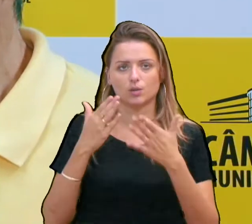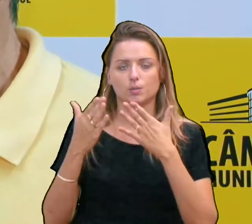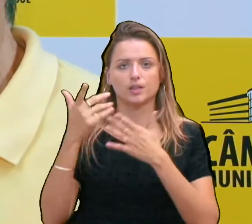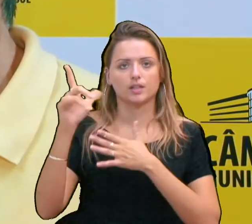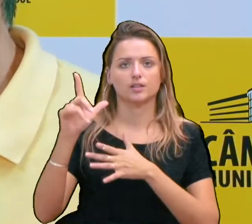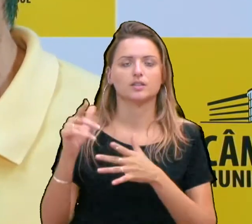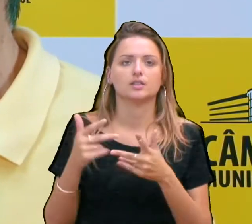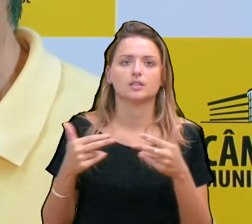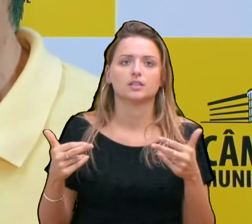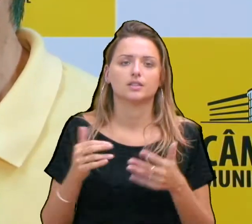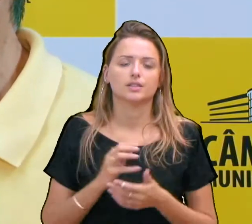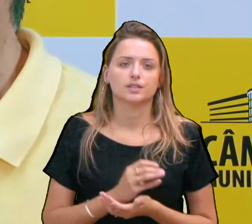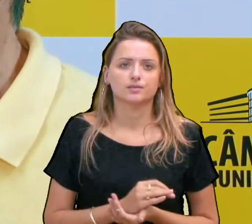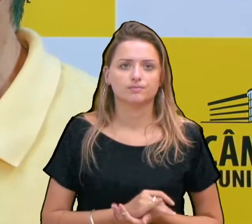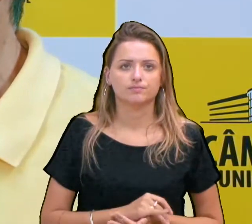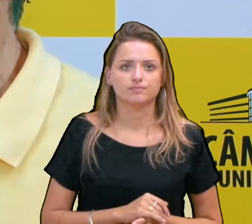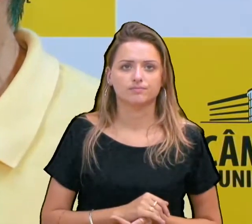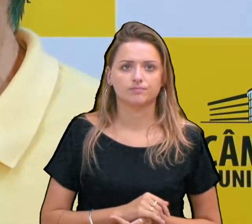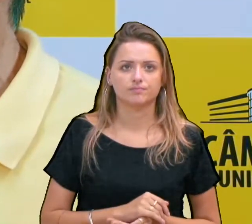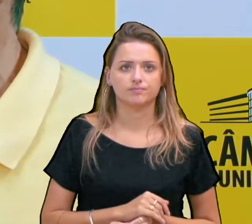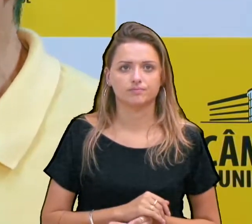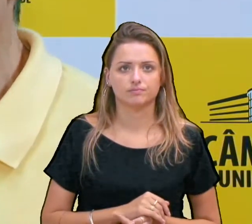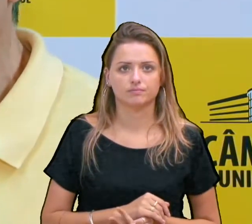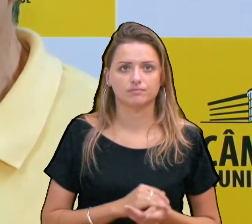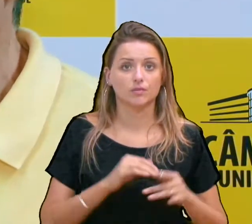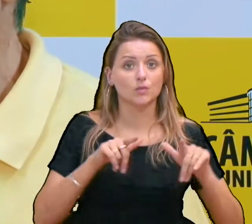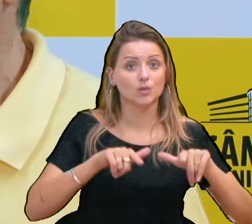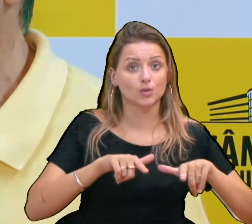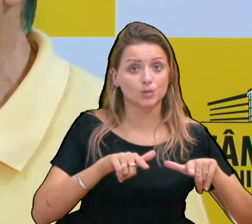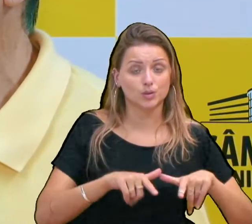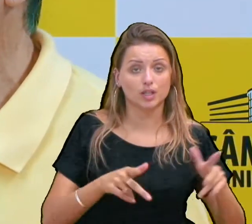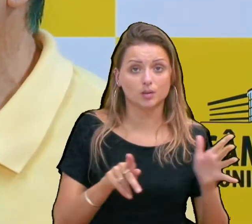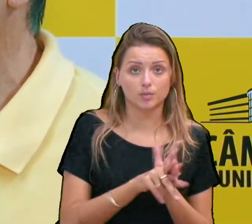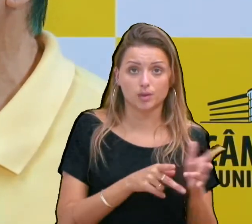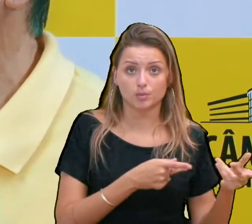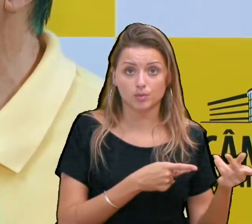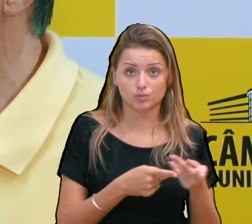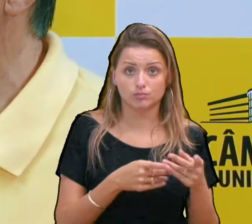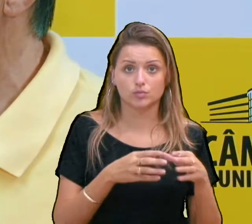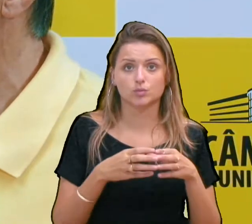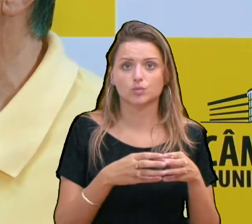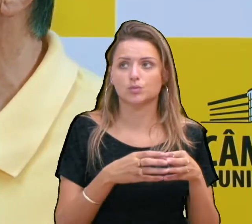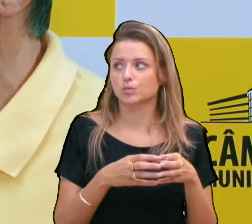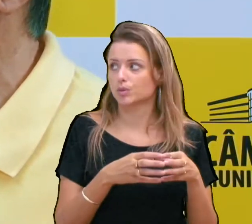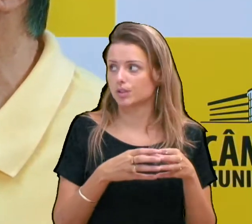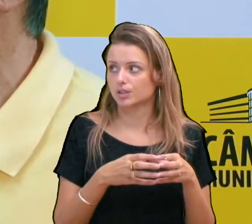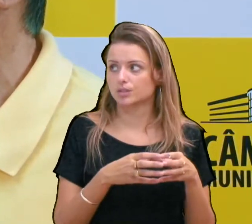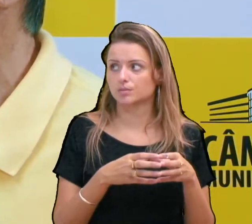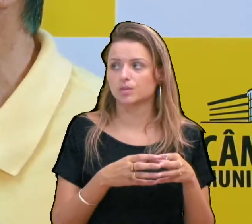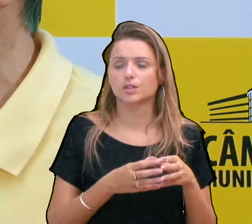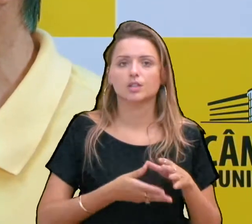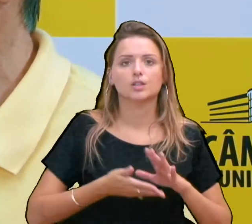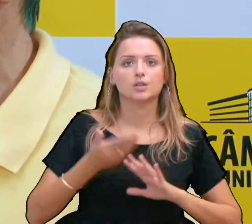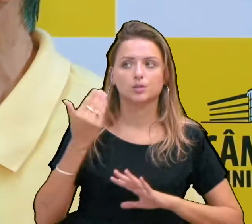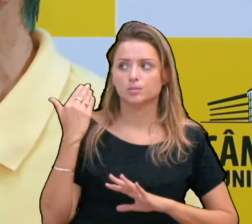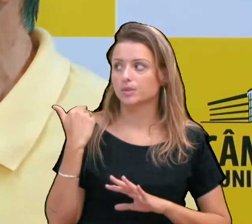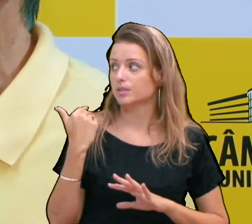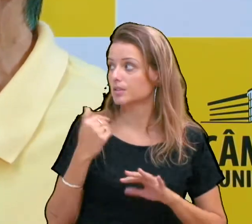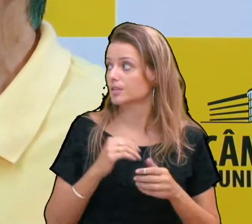E aí tu deixar um ponto de visitação turística quase que obrigatório nos roteiros antigos aqui em